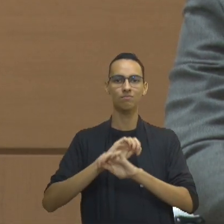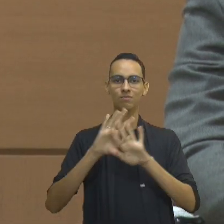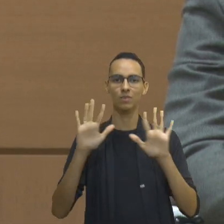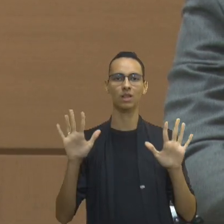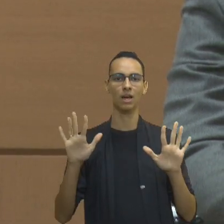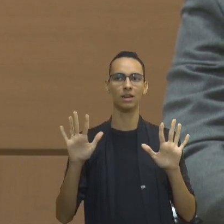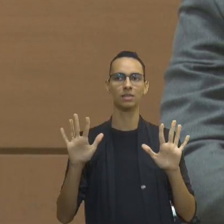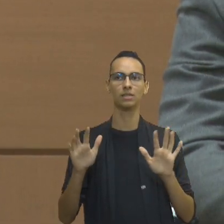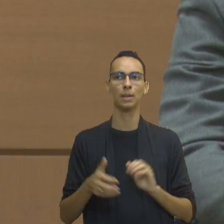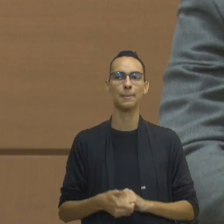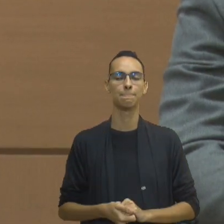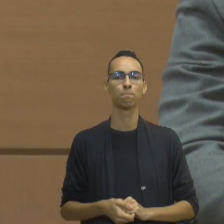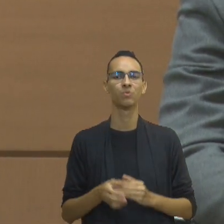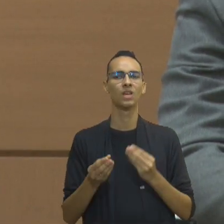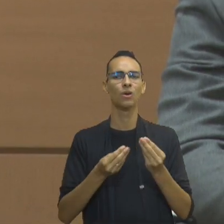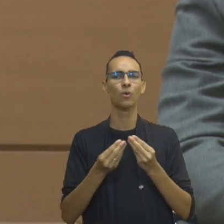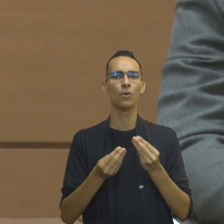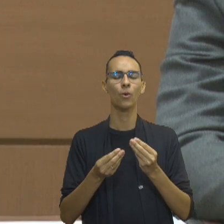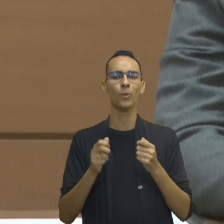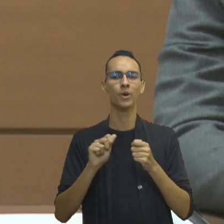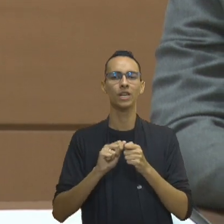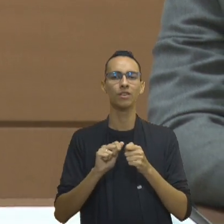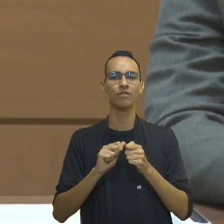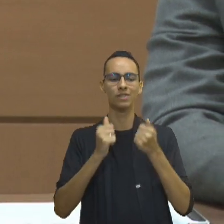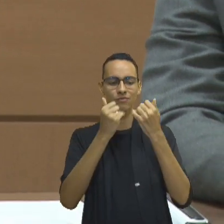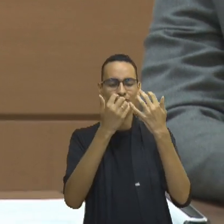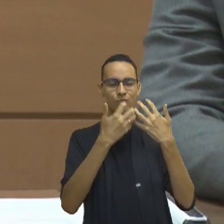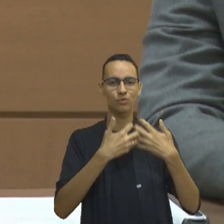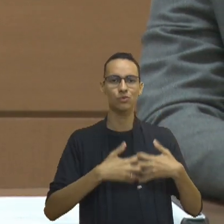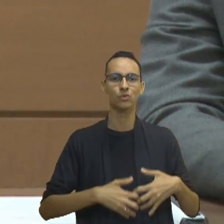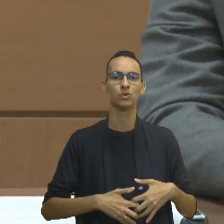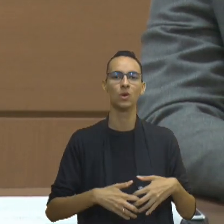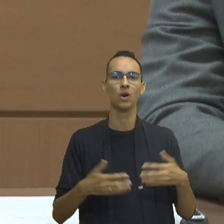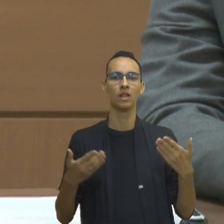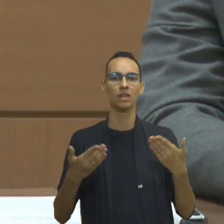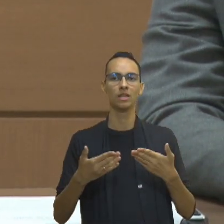sistema de vigilância estratégica da Universidade Federal de Uberlândia,